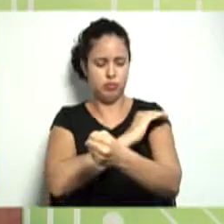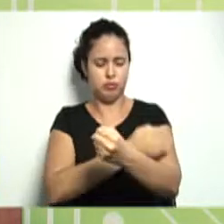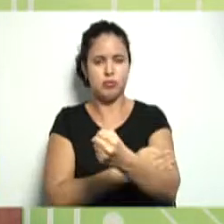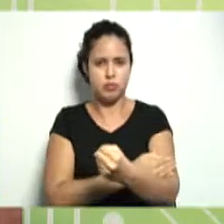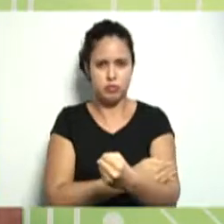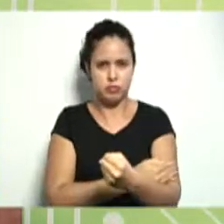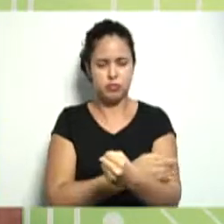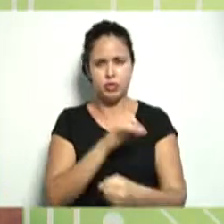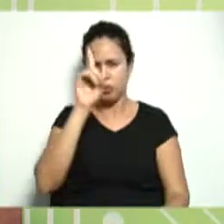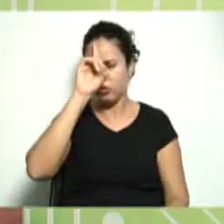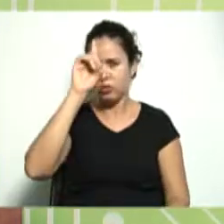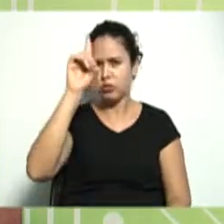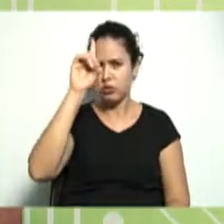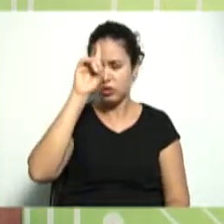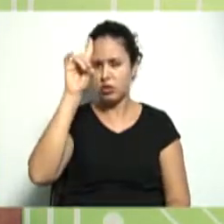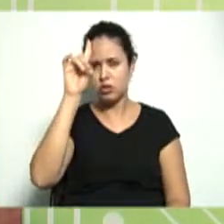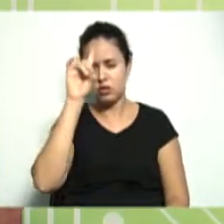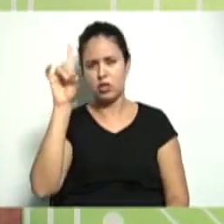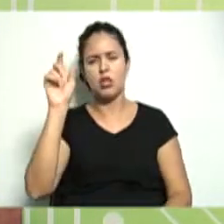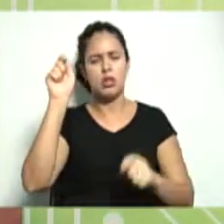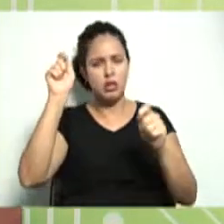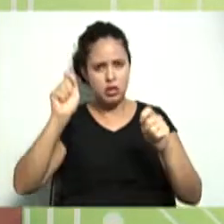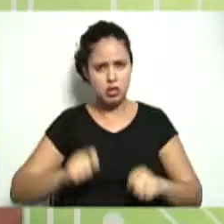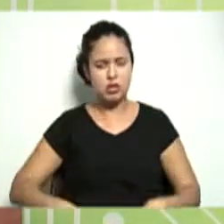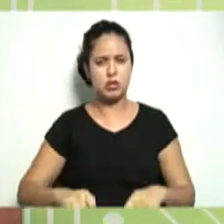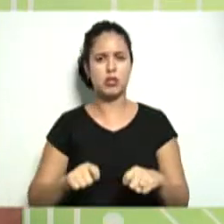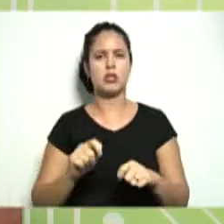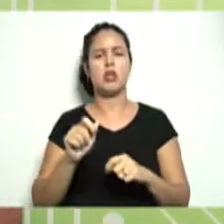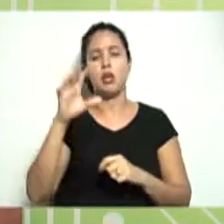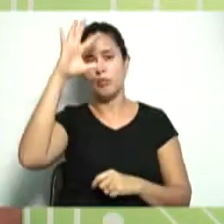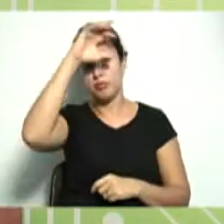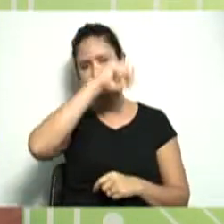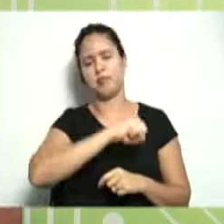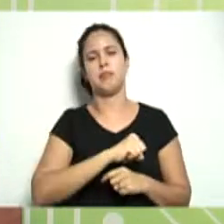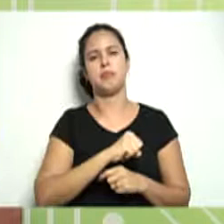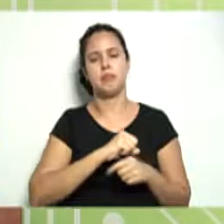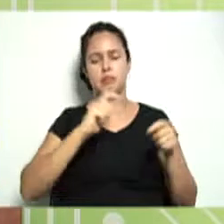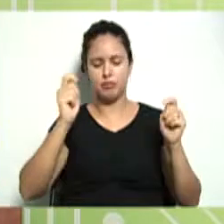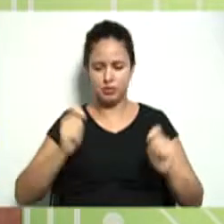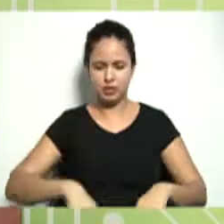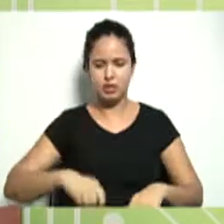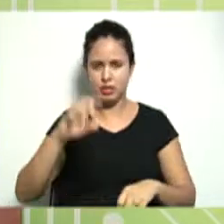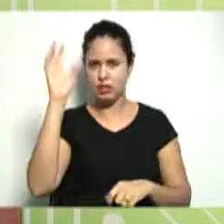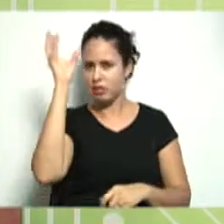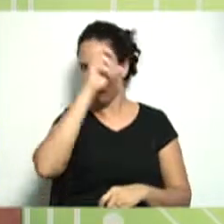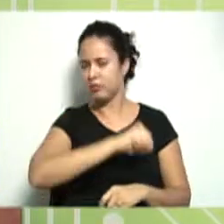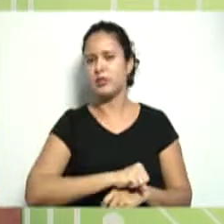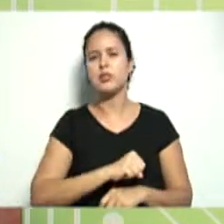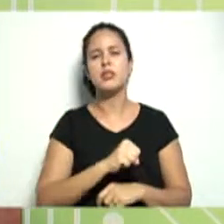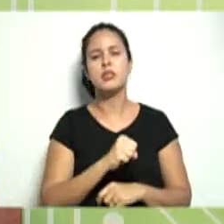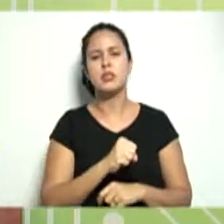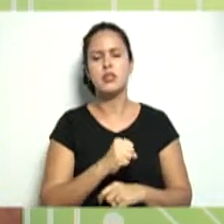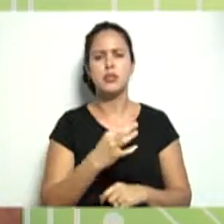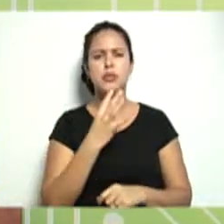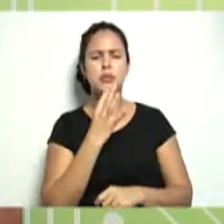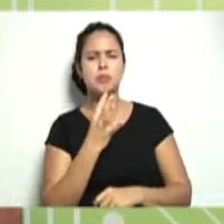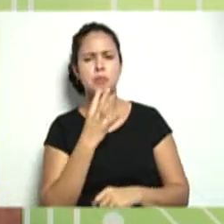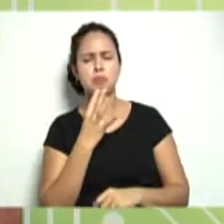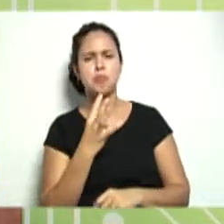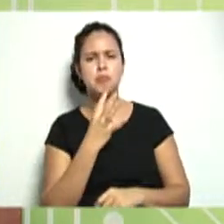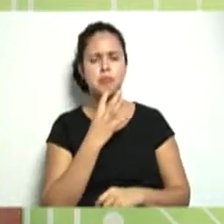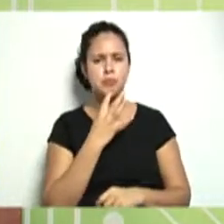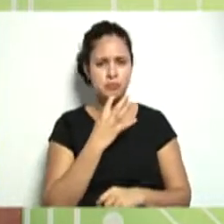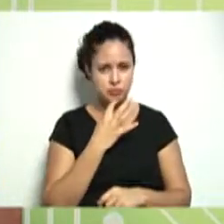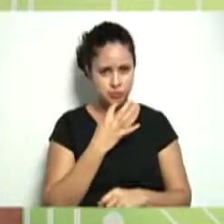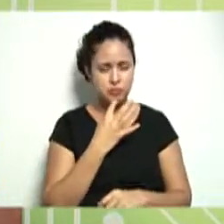durante essa atividade é possível também aprender, é possível também conhecer. É